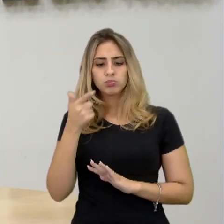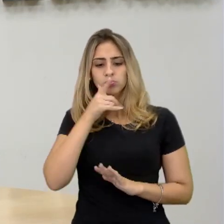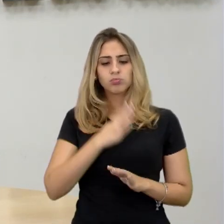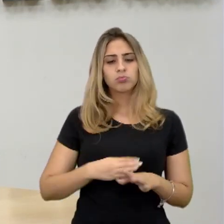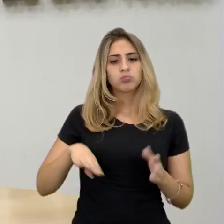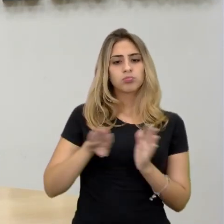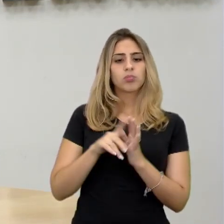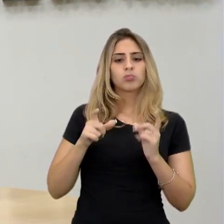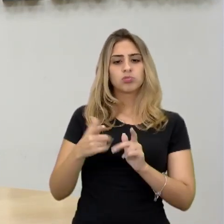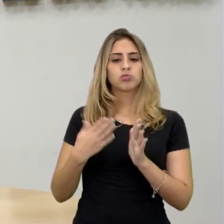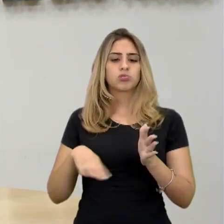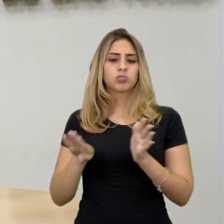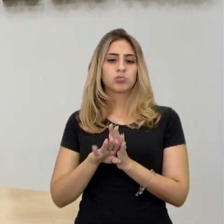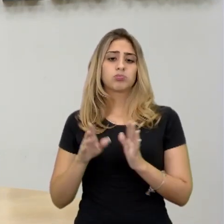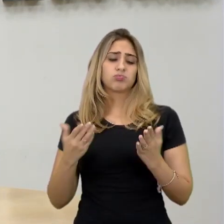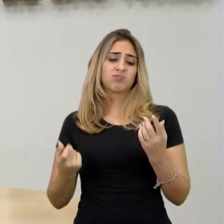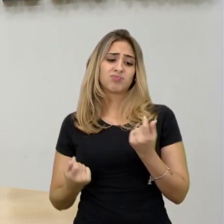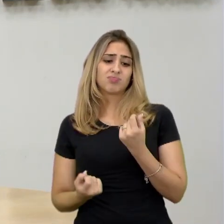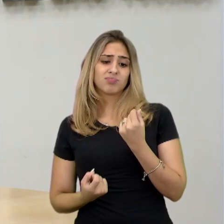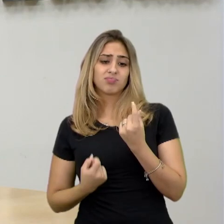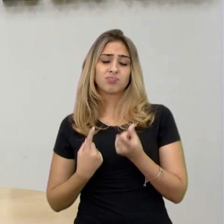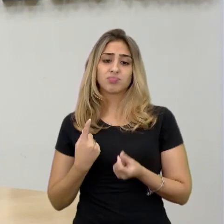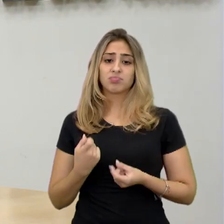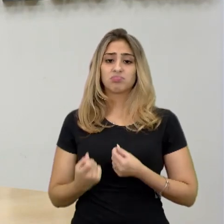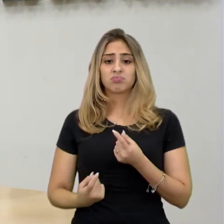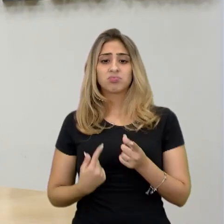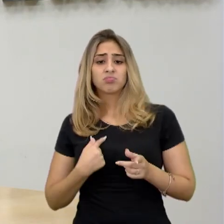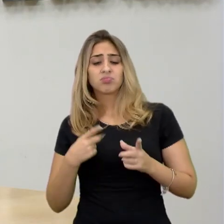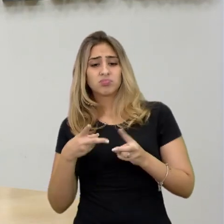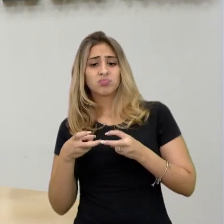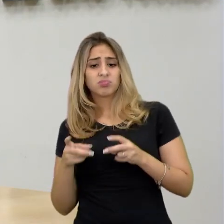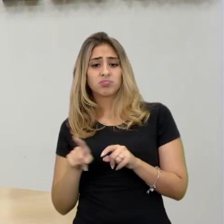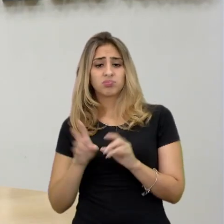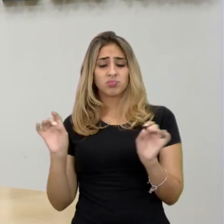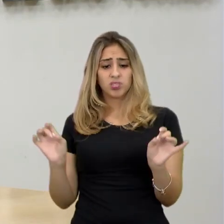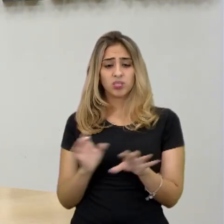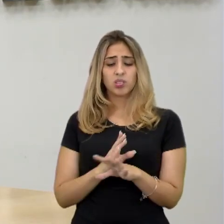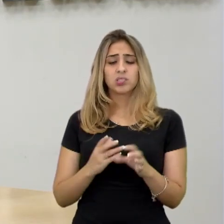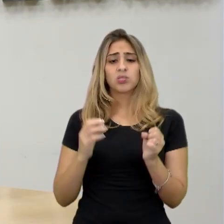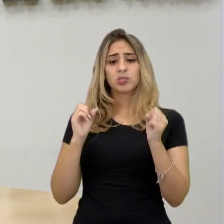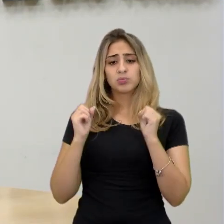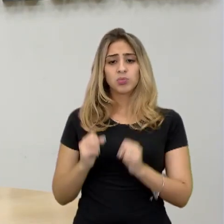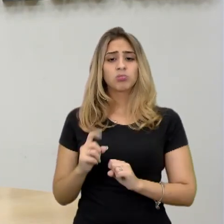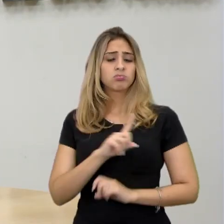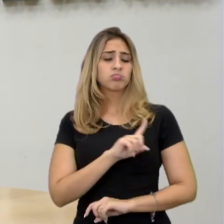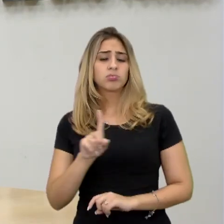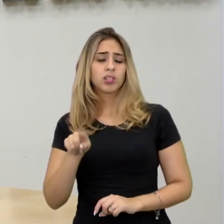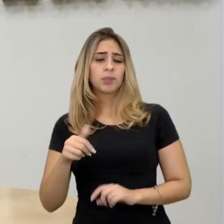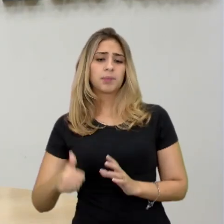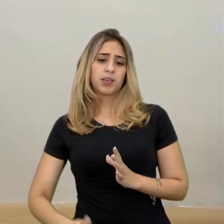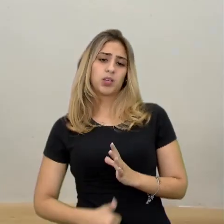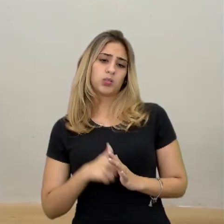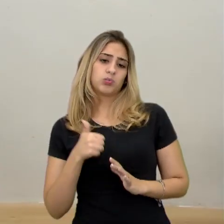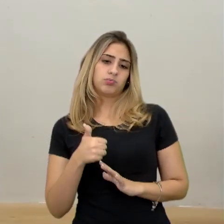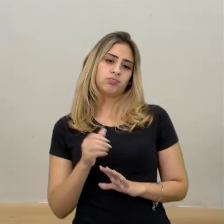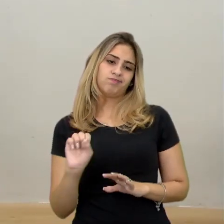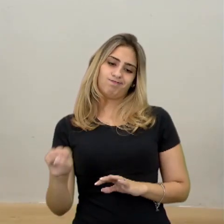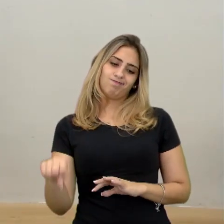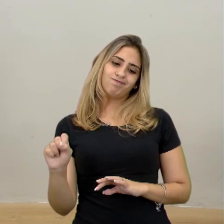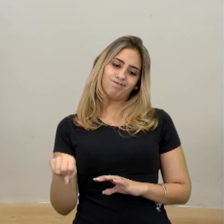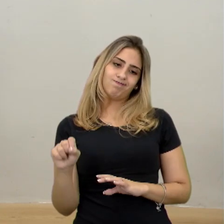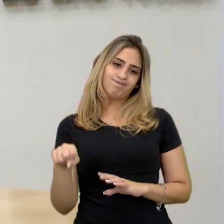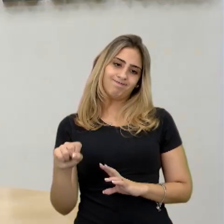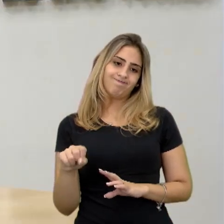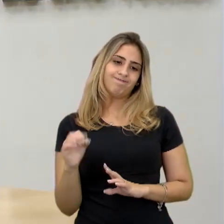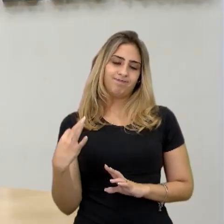aonde ele chegou. E às vezes a gente vai perceber também que as conclusões podem não ser as melhores. Sim.